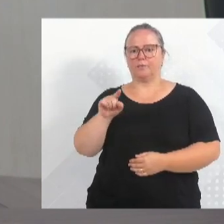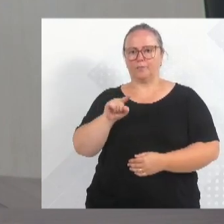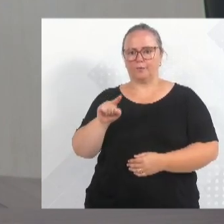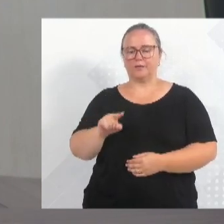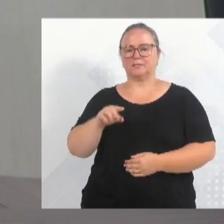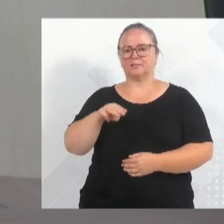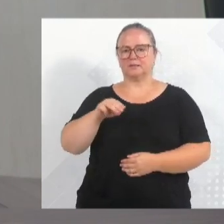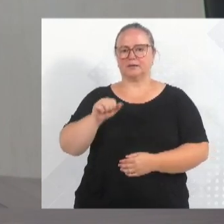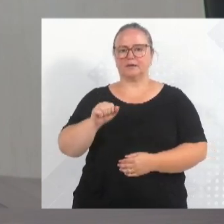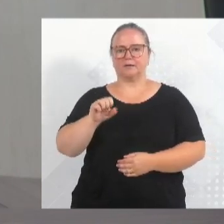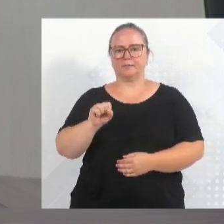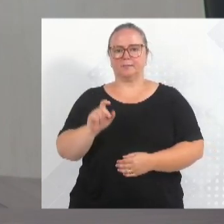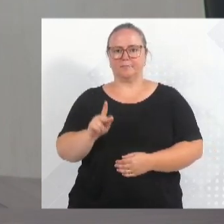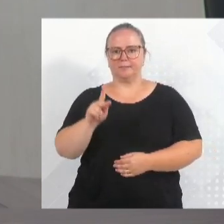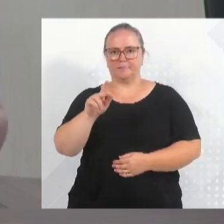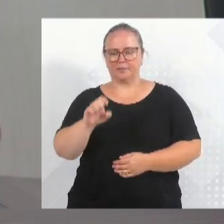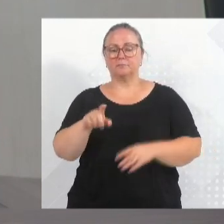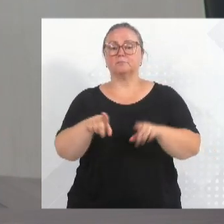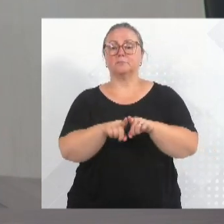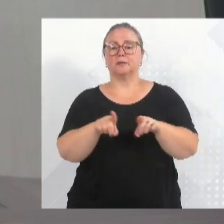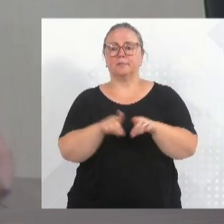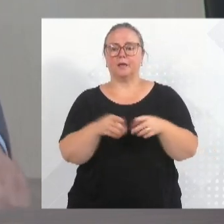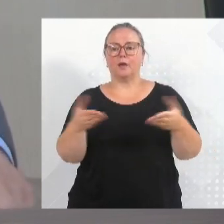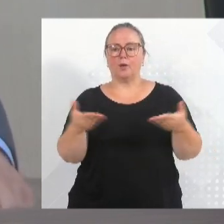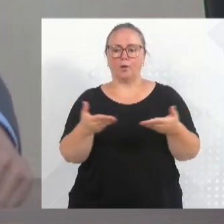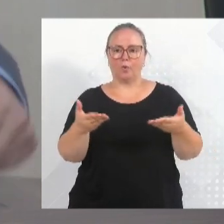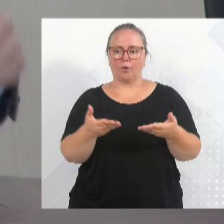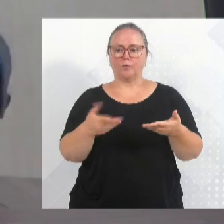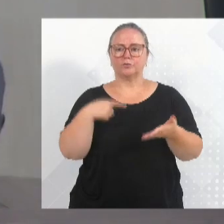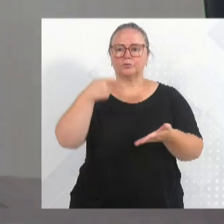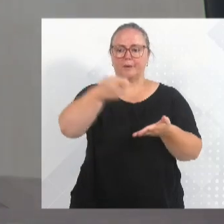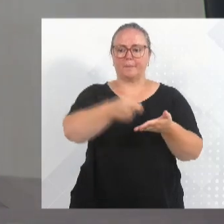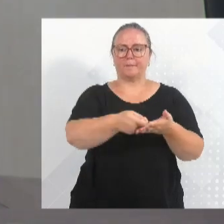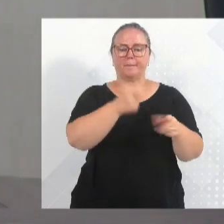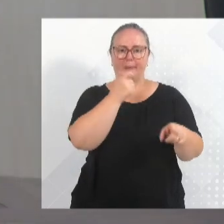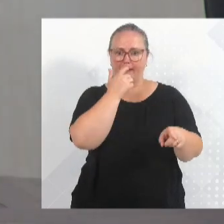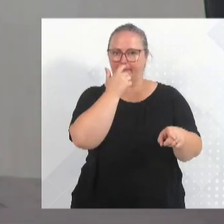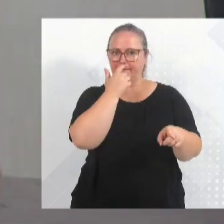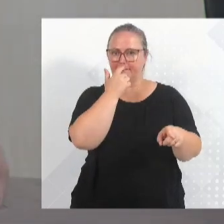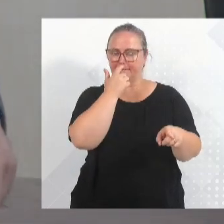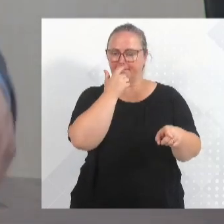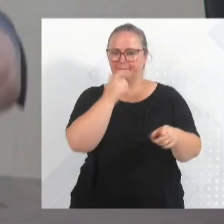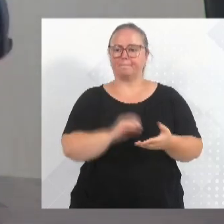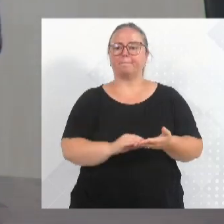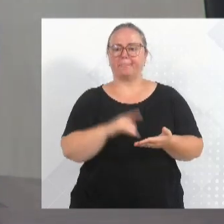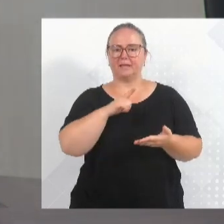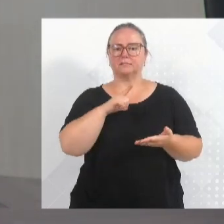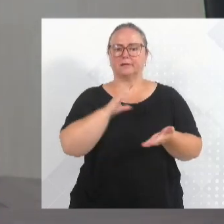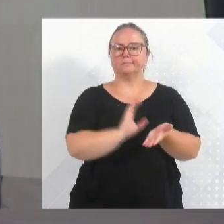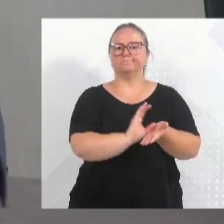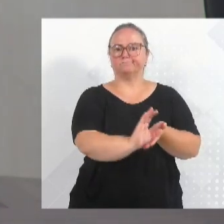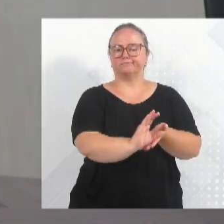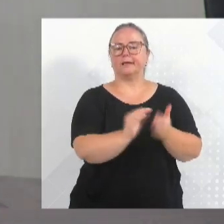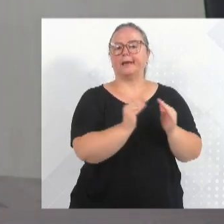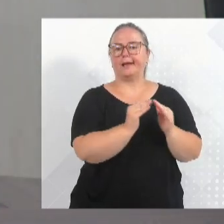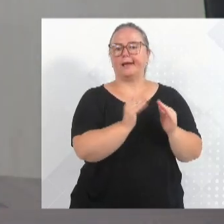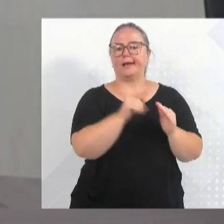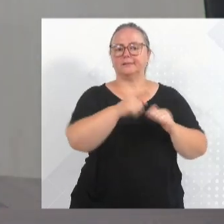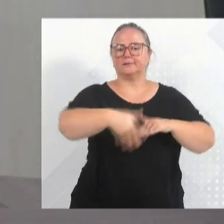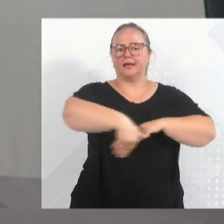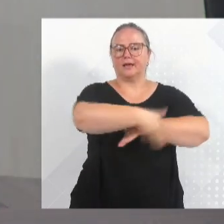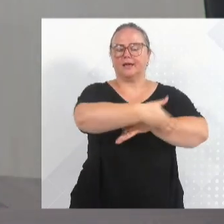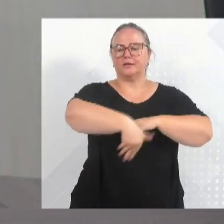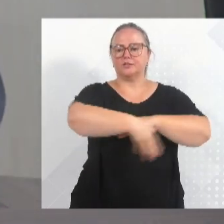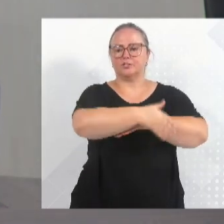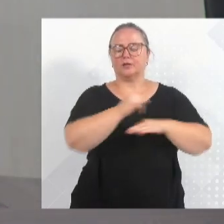teve, mas recentemente nós fizemos, hoje, a gente está fazendo pagamento de indenização e ressarcimento para essas residências.